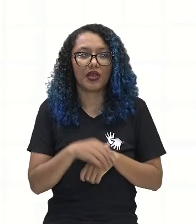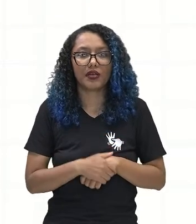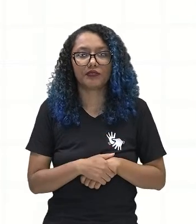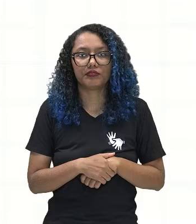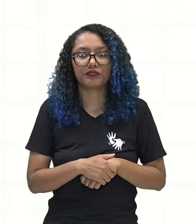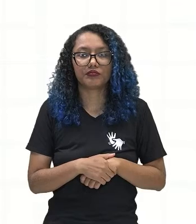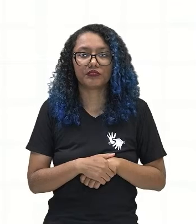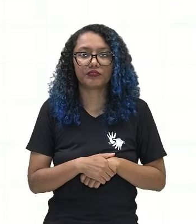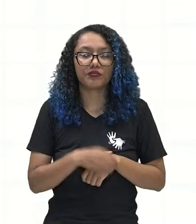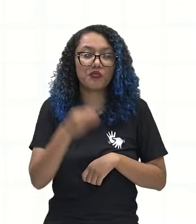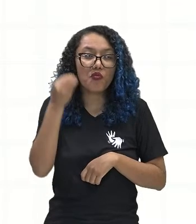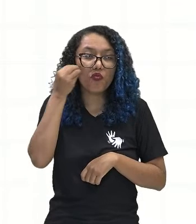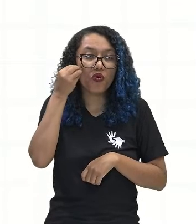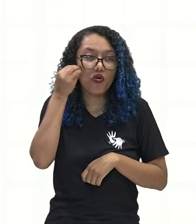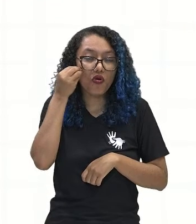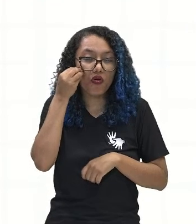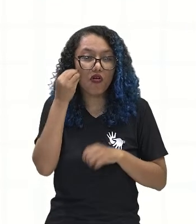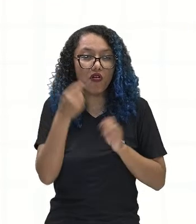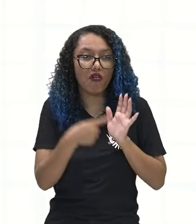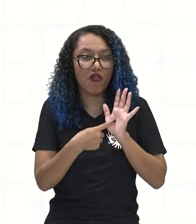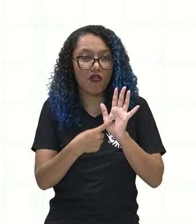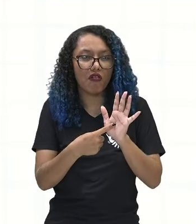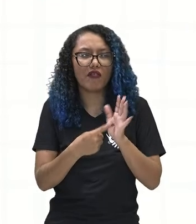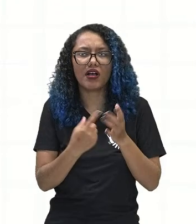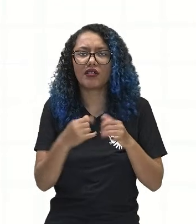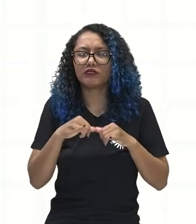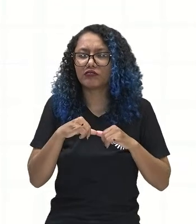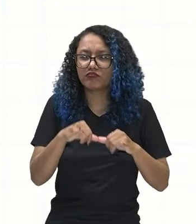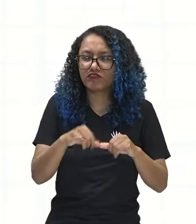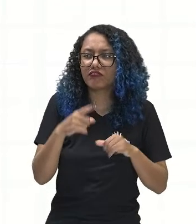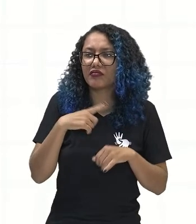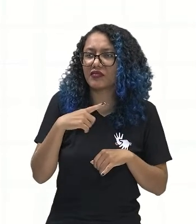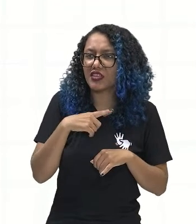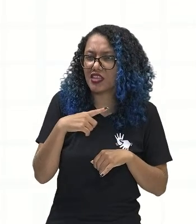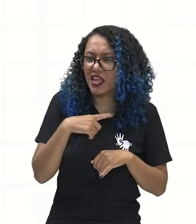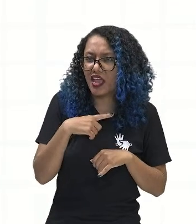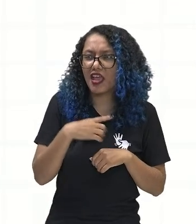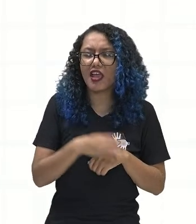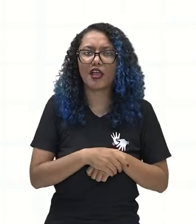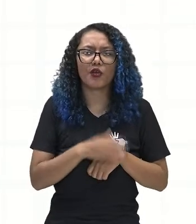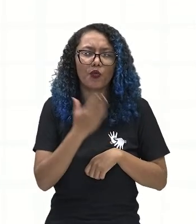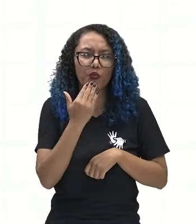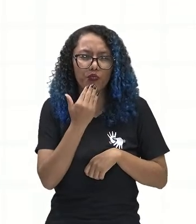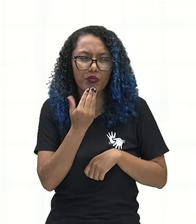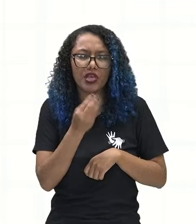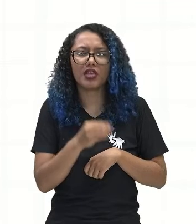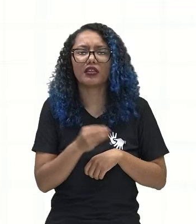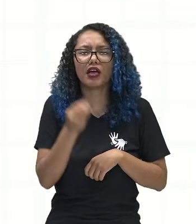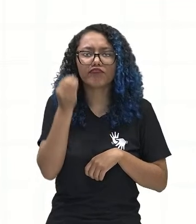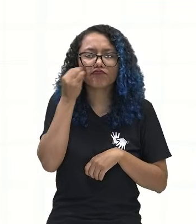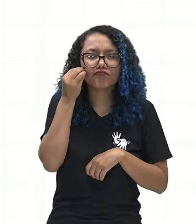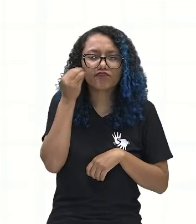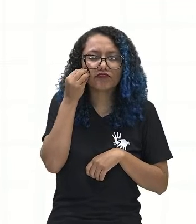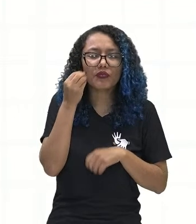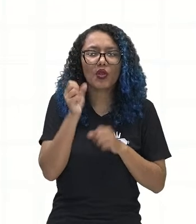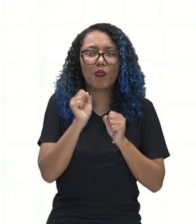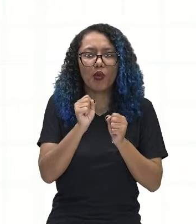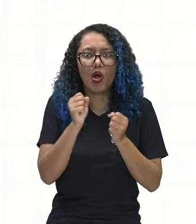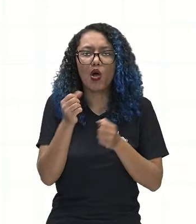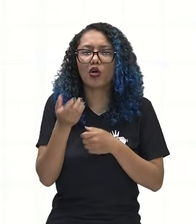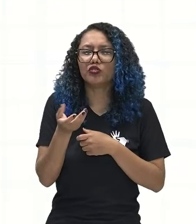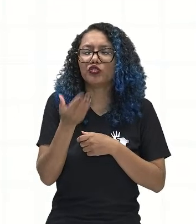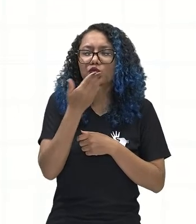está no supermercado, aí tem aquelas amostragens, aquelas provinhas para você experimentar determinada guloseima,